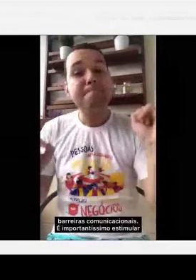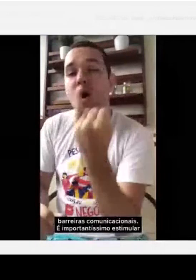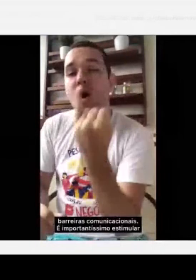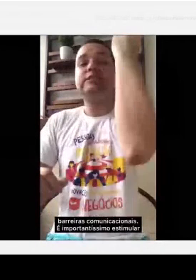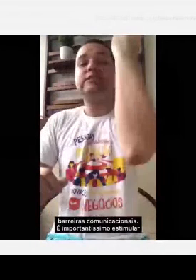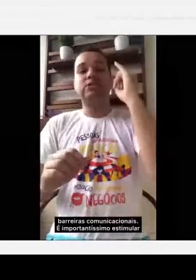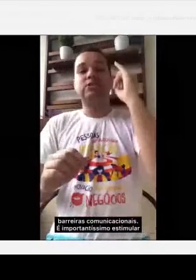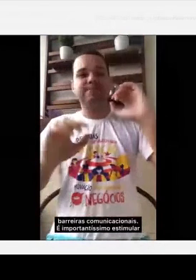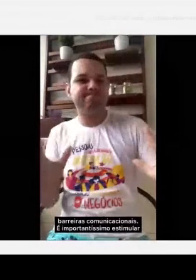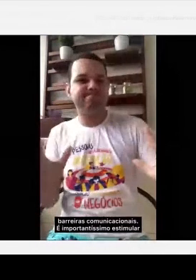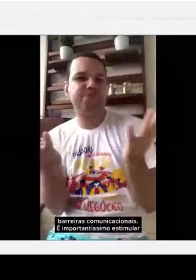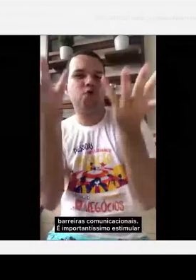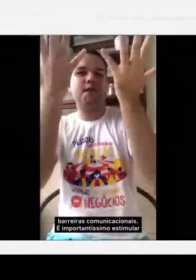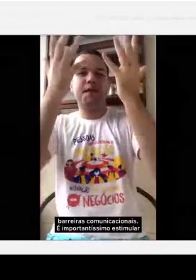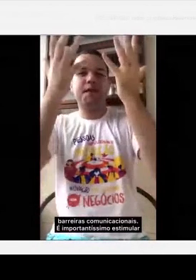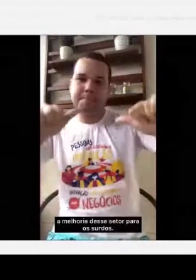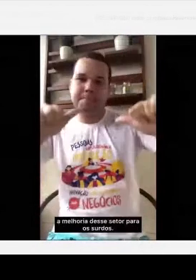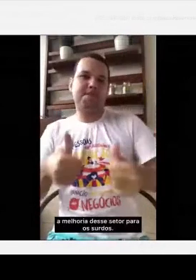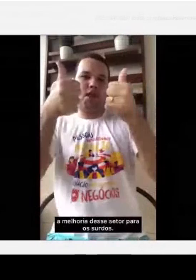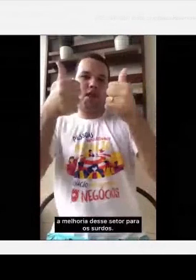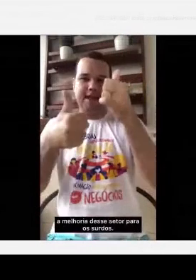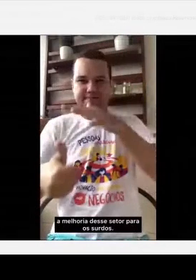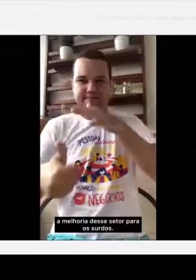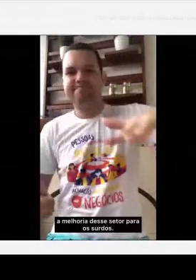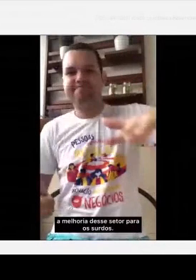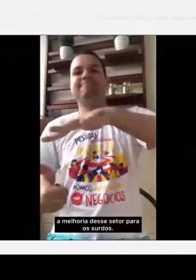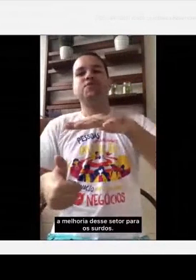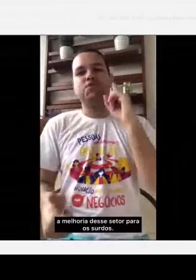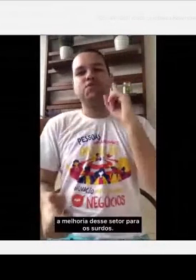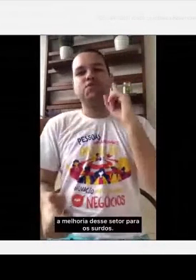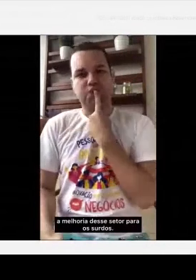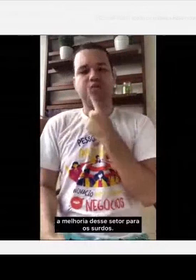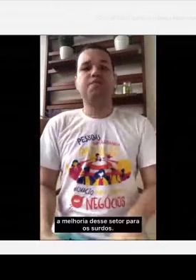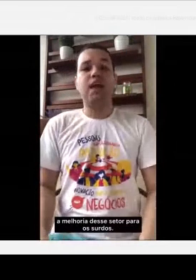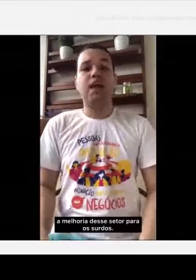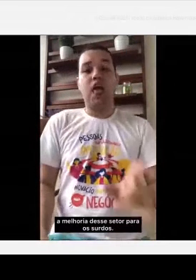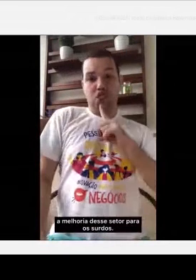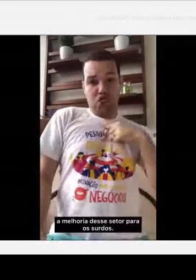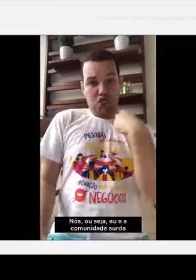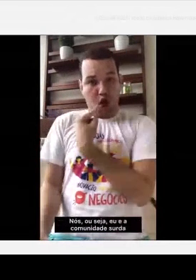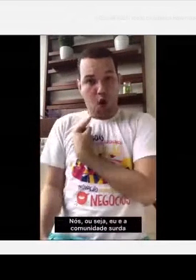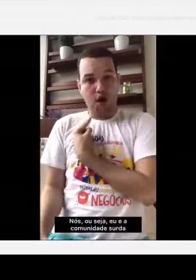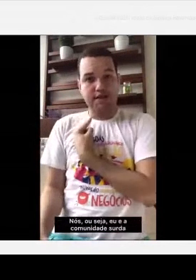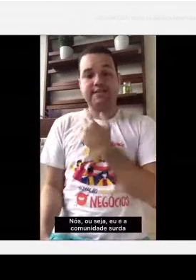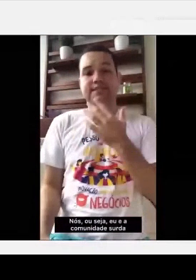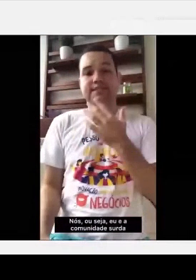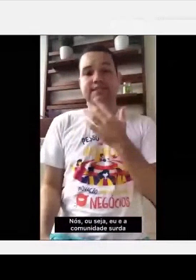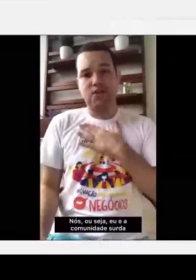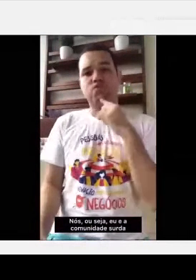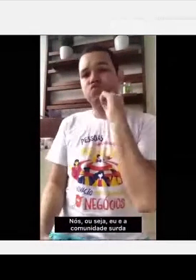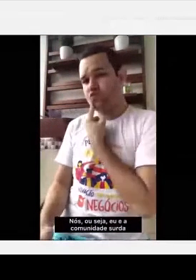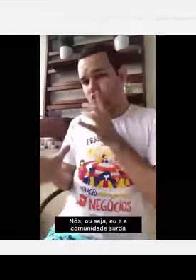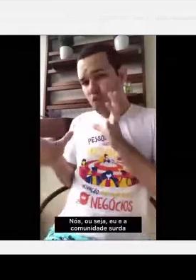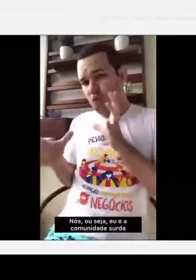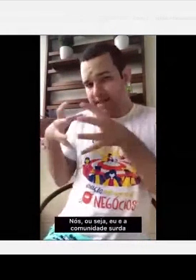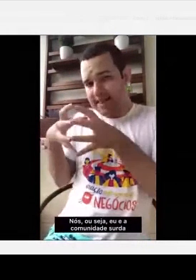É importantíssimo estimular a melhoria desse setor para os surdos. Nós, ou